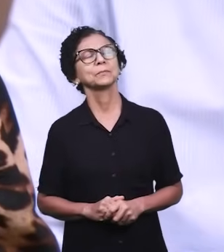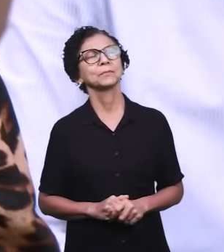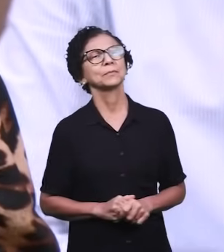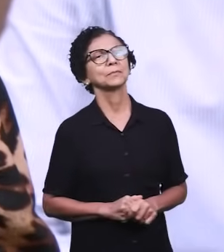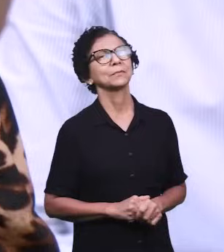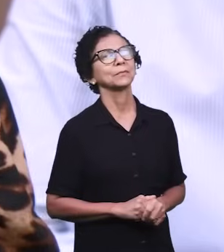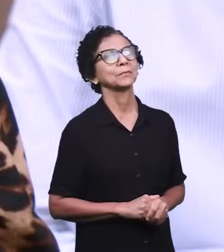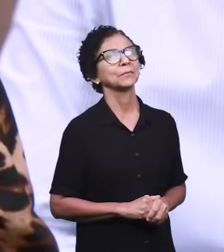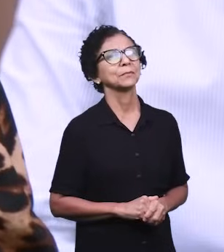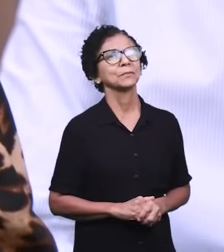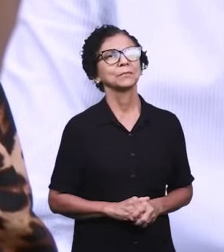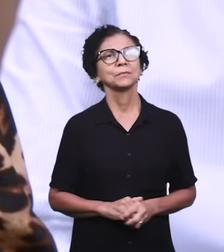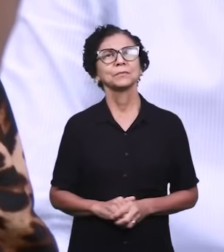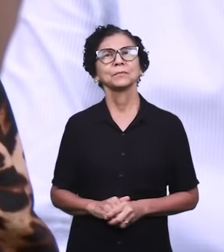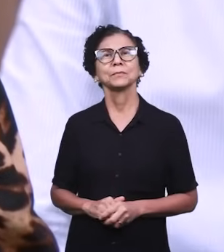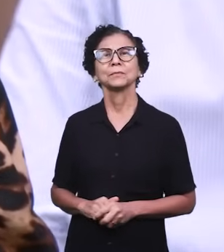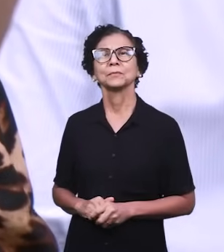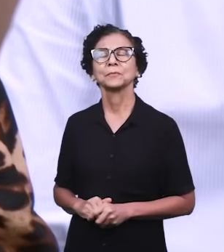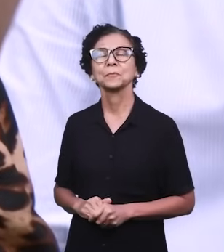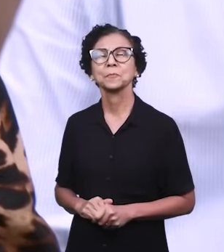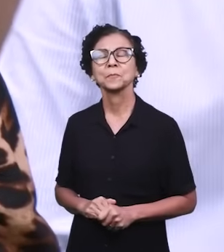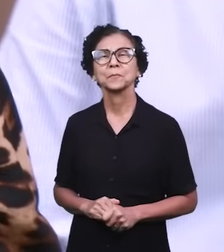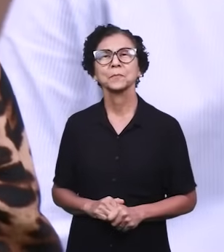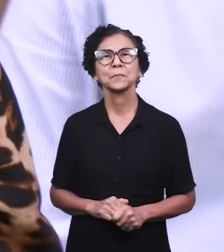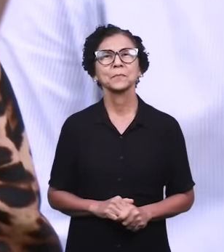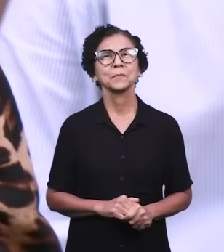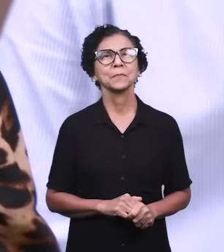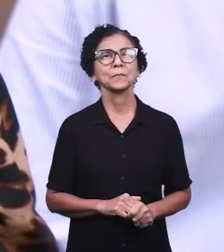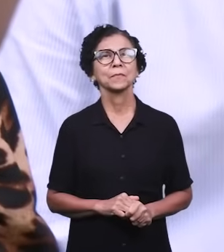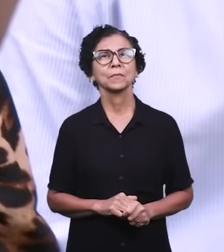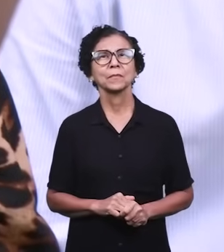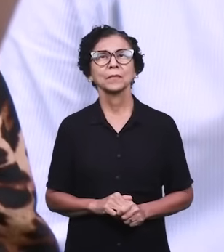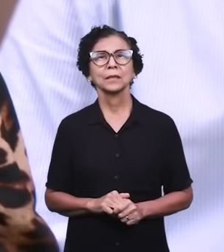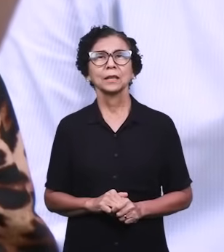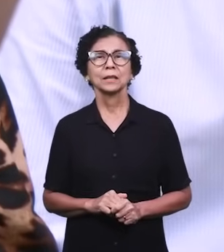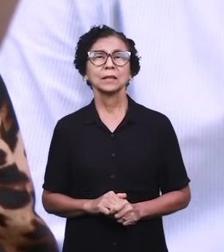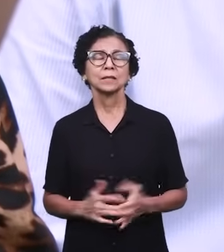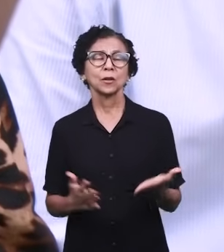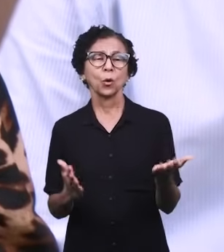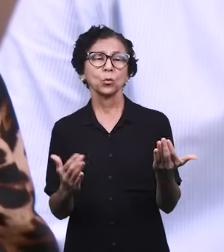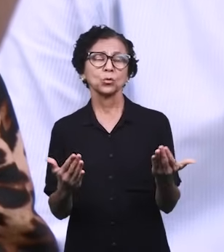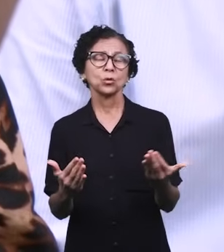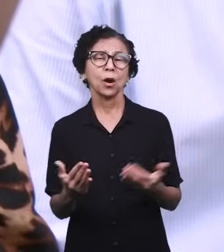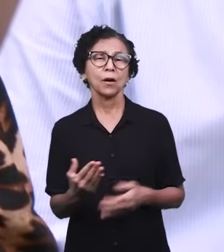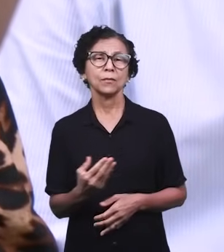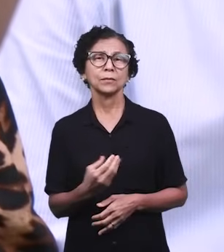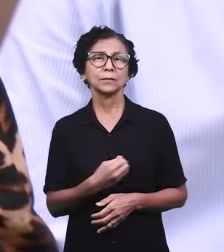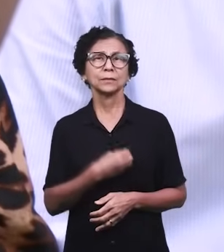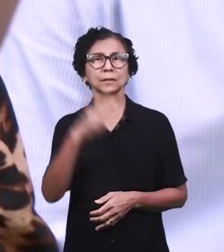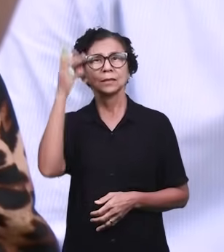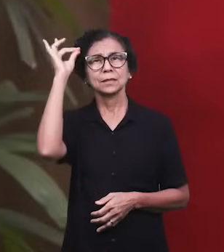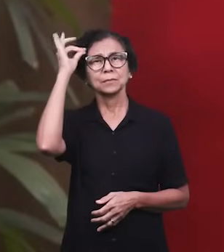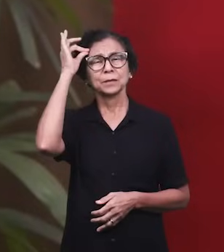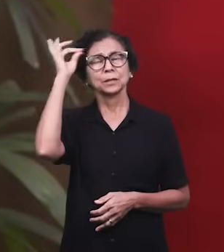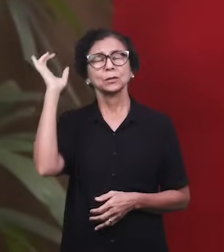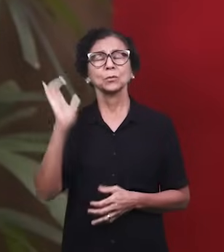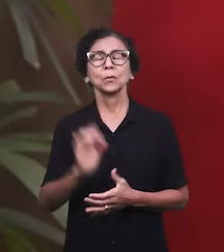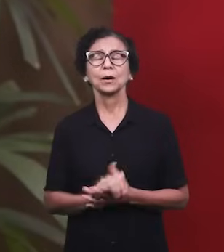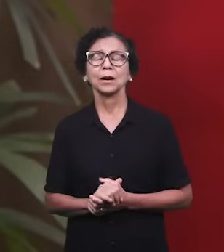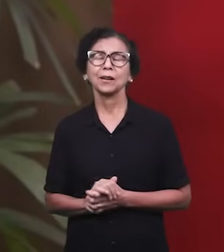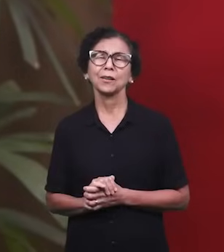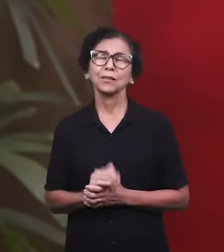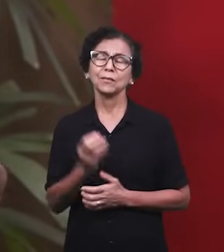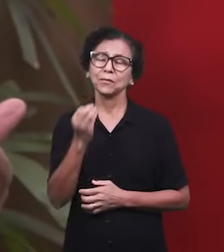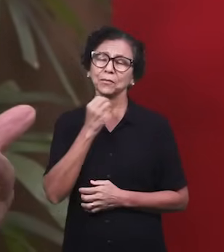consegue alcançar a cura da frieza espiritual estando sem condições de usar os meios de graça? Muito bom.